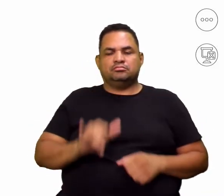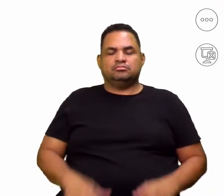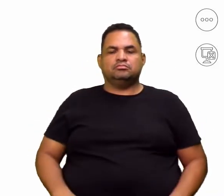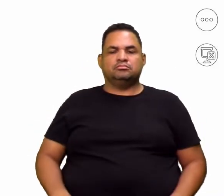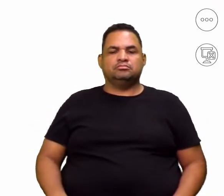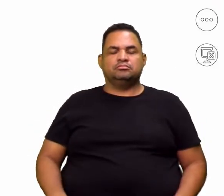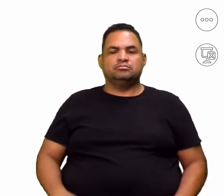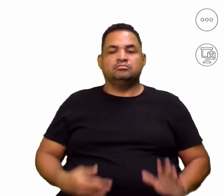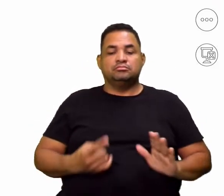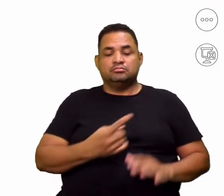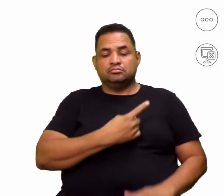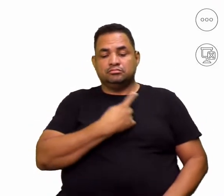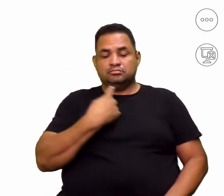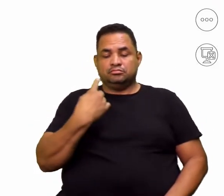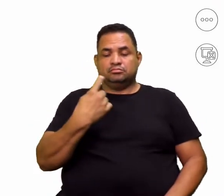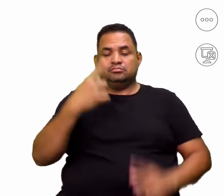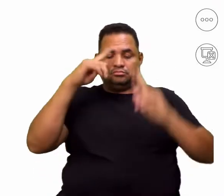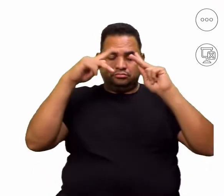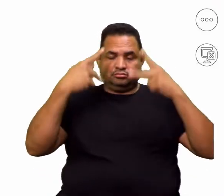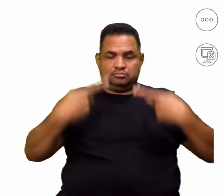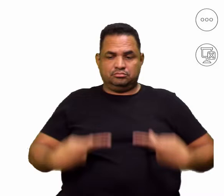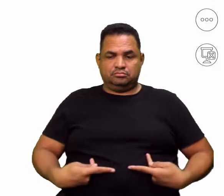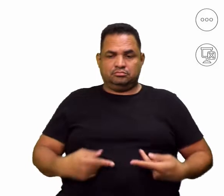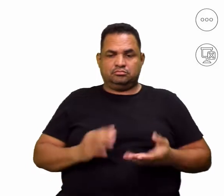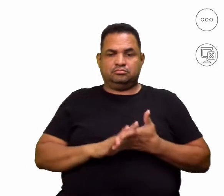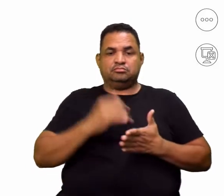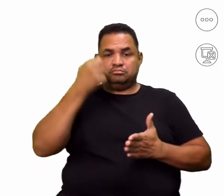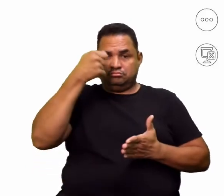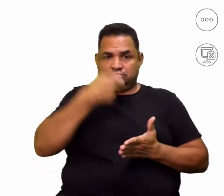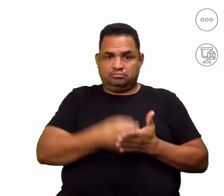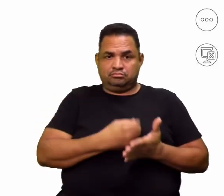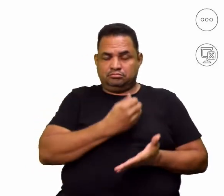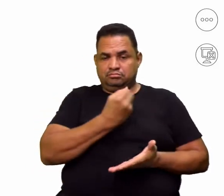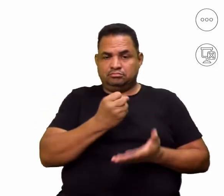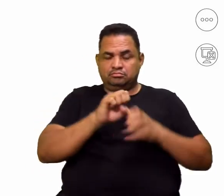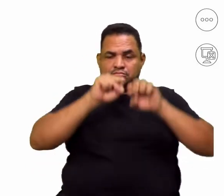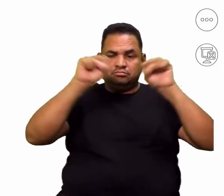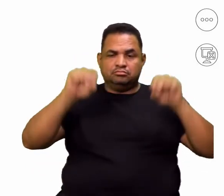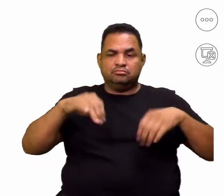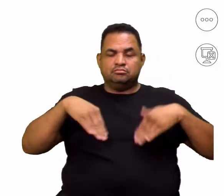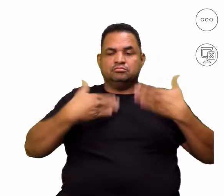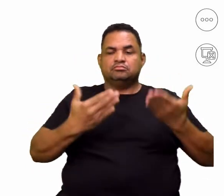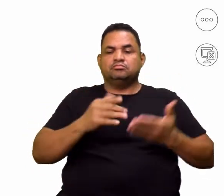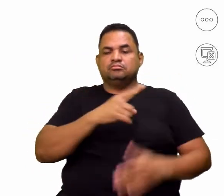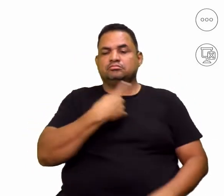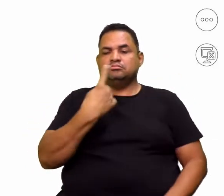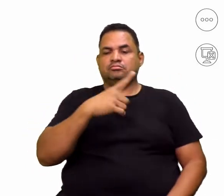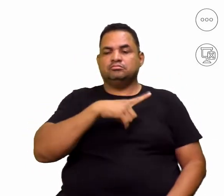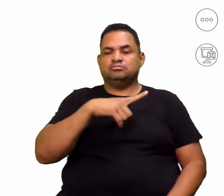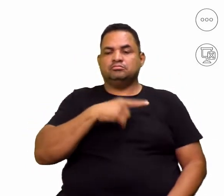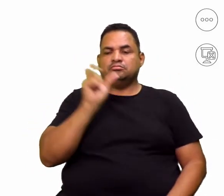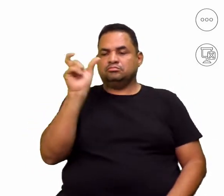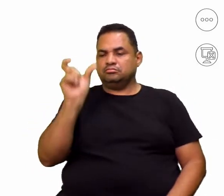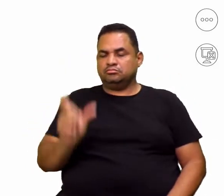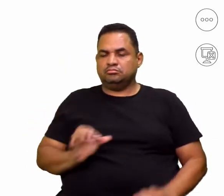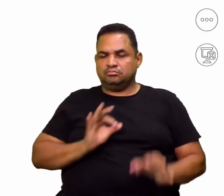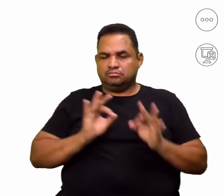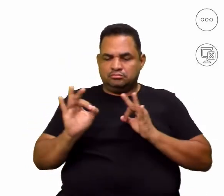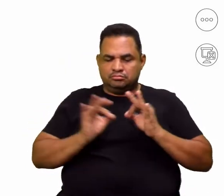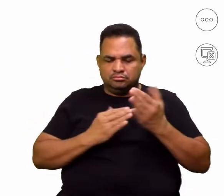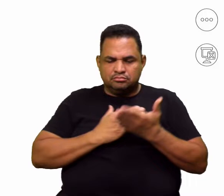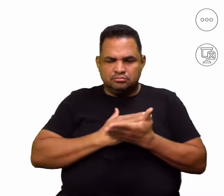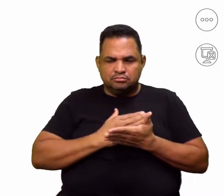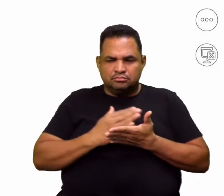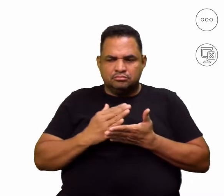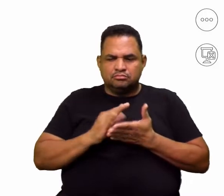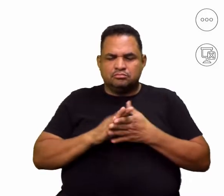a nossa espécie humana é determinada por esse sistema. Então, quando nós temos o indivíduo em formação lá